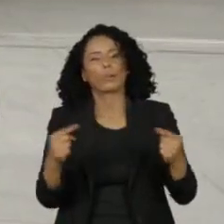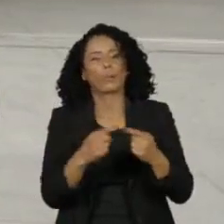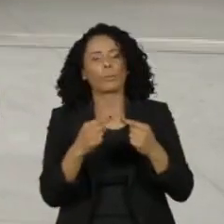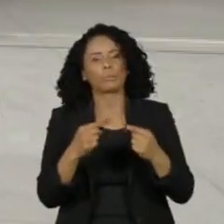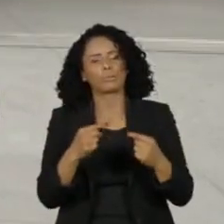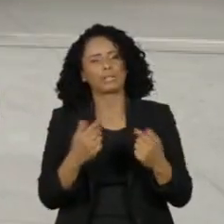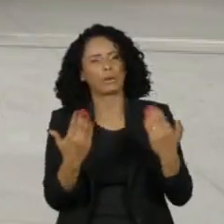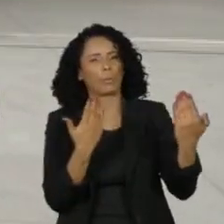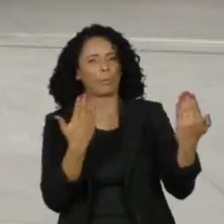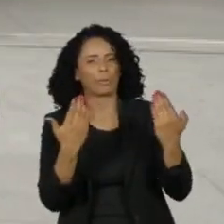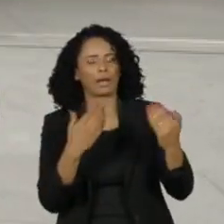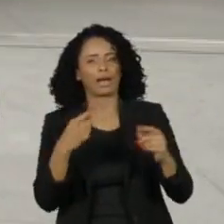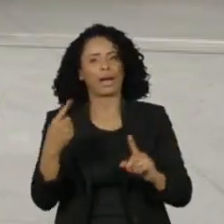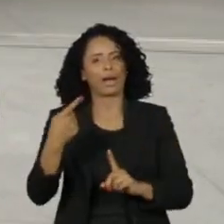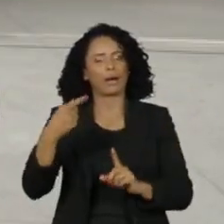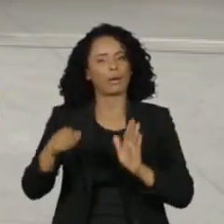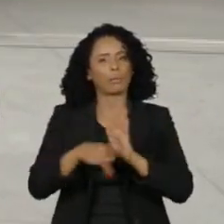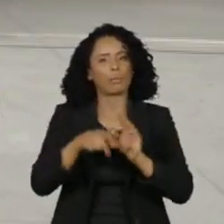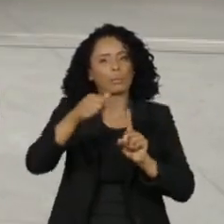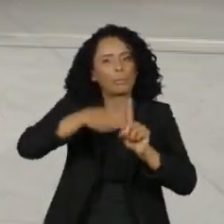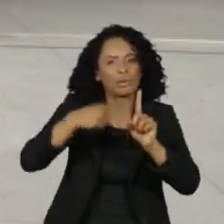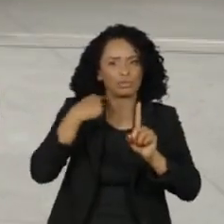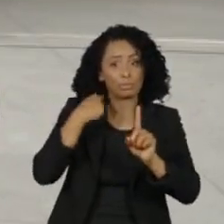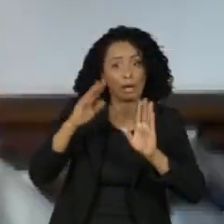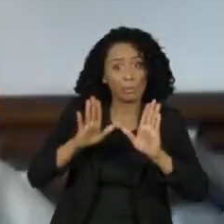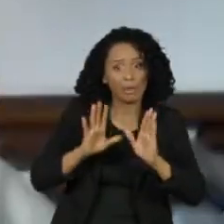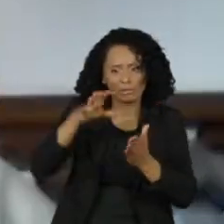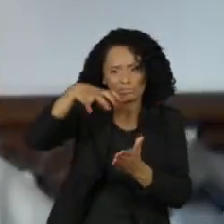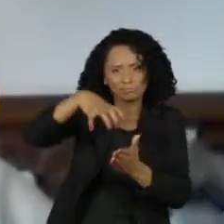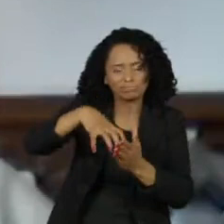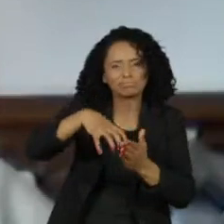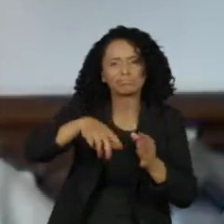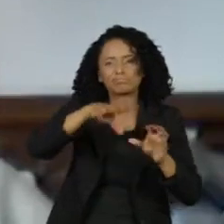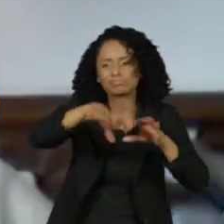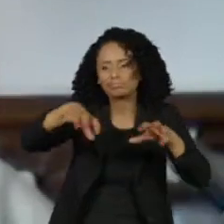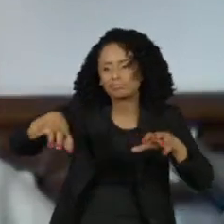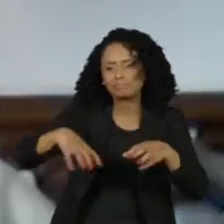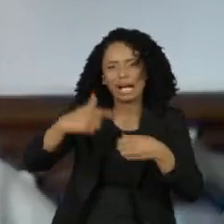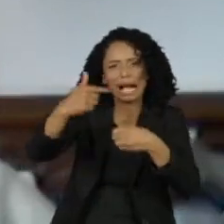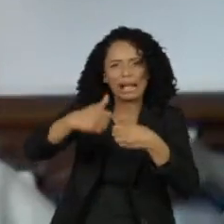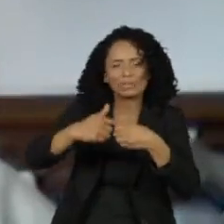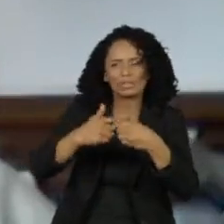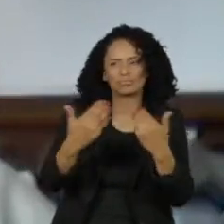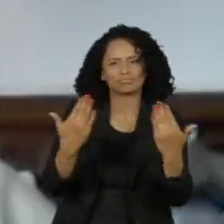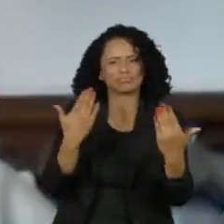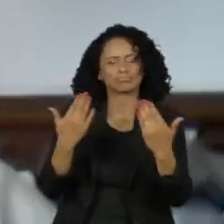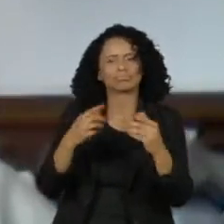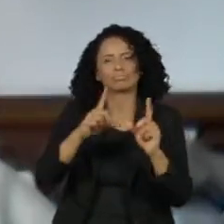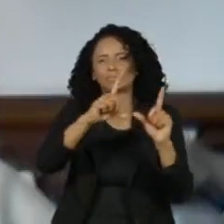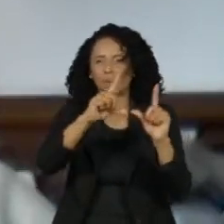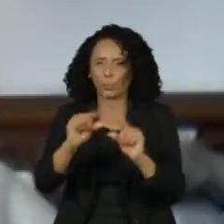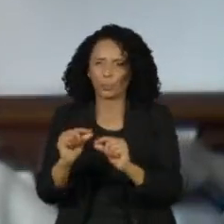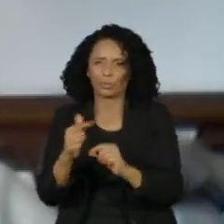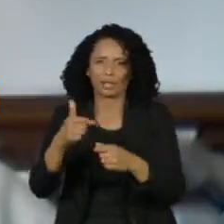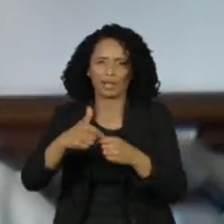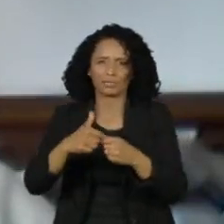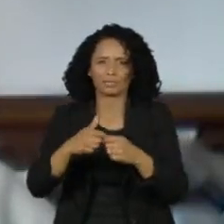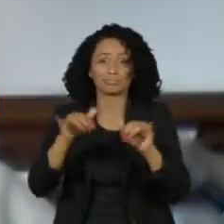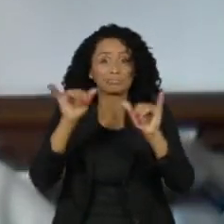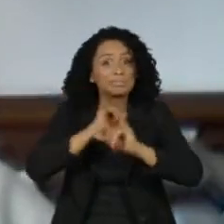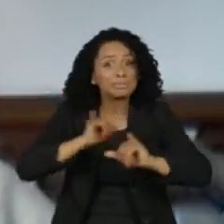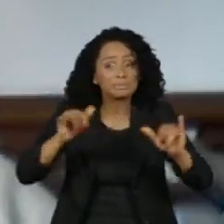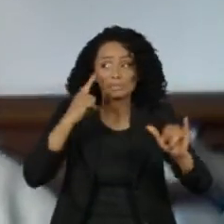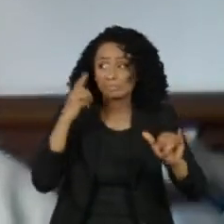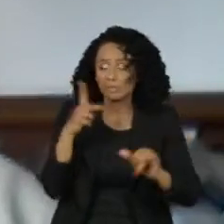mas o preço nas bombas deve ser menor como destaca Edmilson Moutinho dos Santos professor do